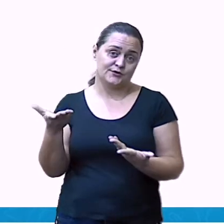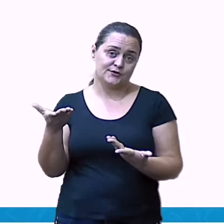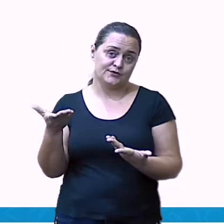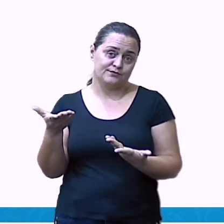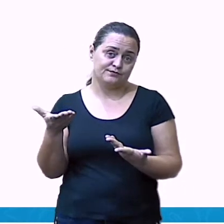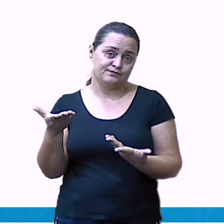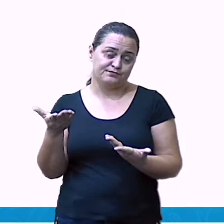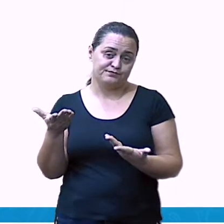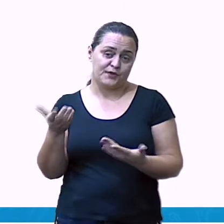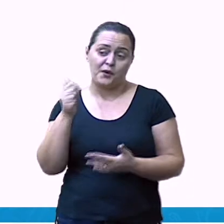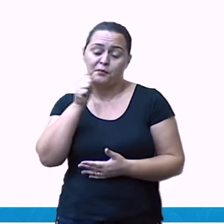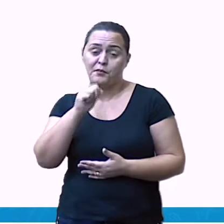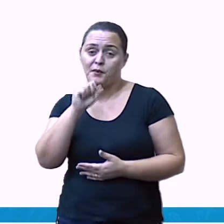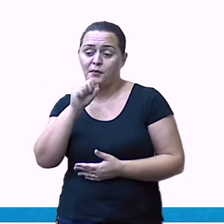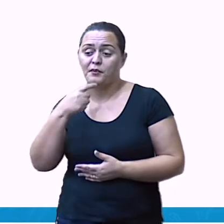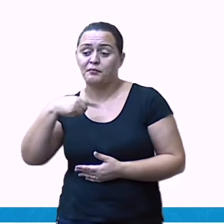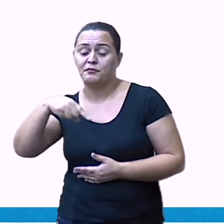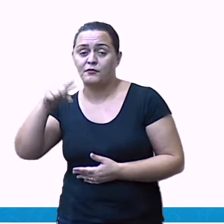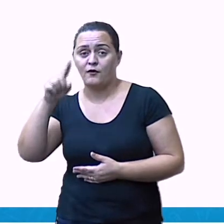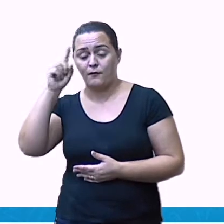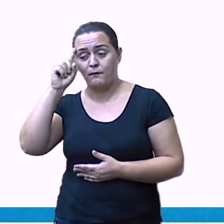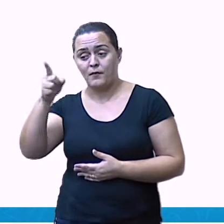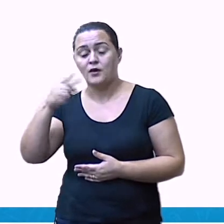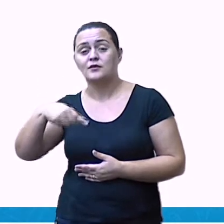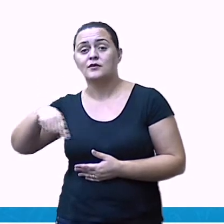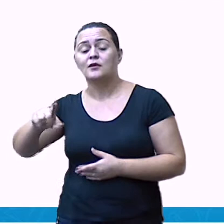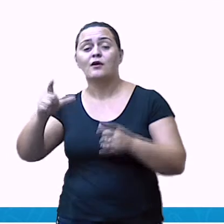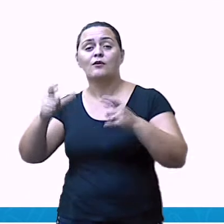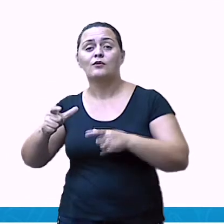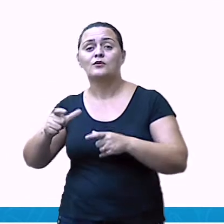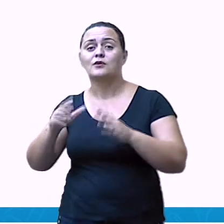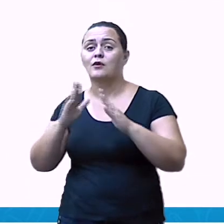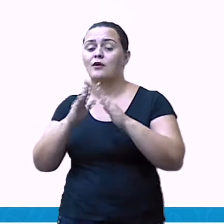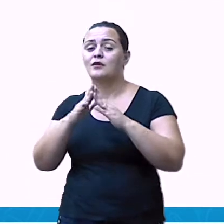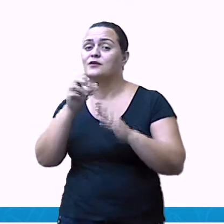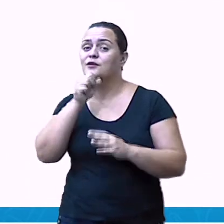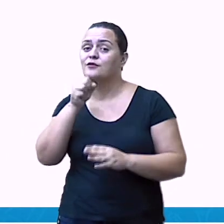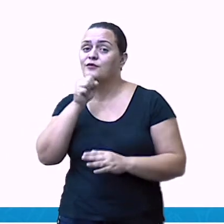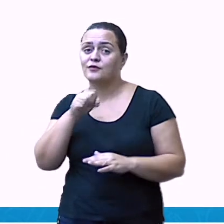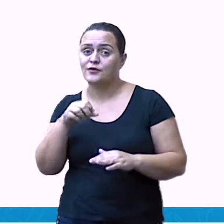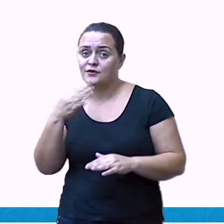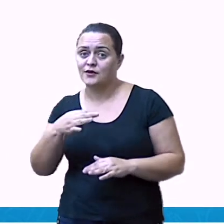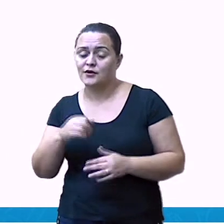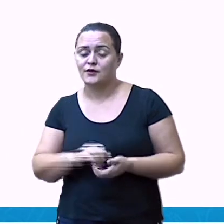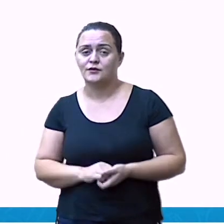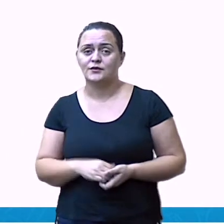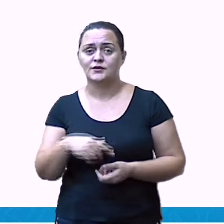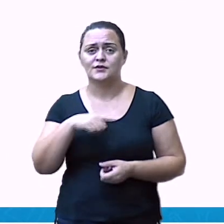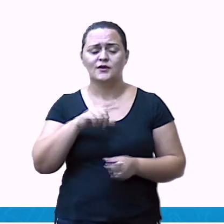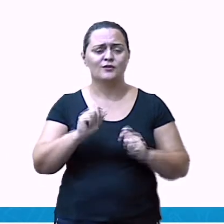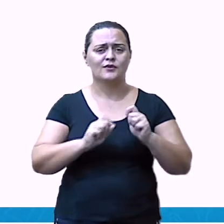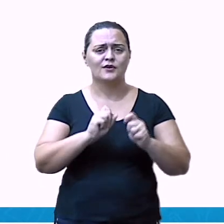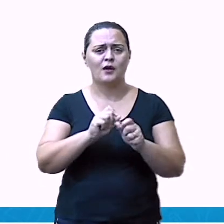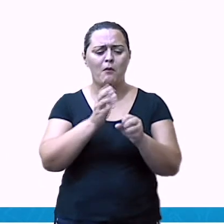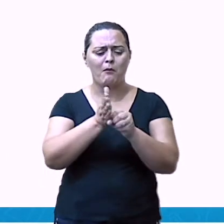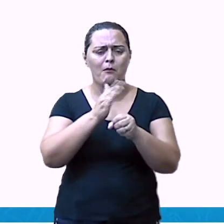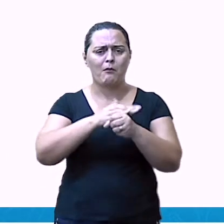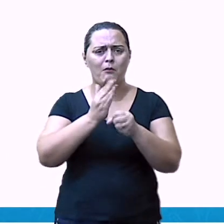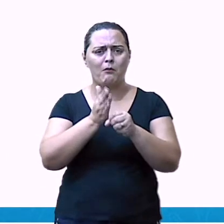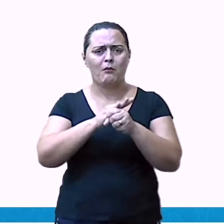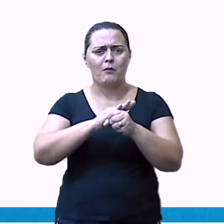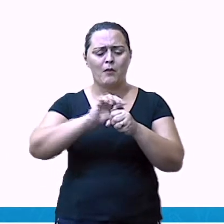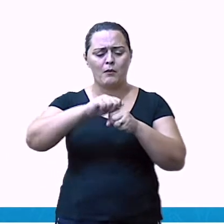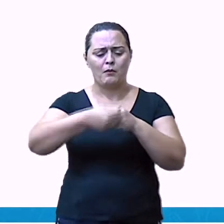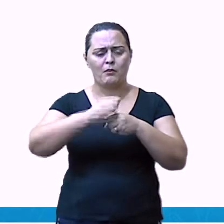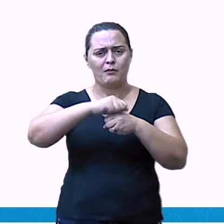não manda ela para a casa da tia, pede para ela ir na casa da vovó. Casca de batata, é casca de